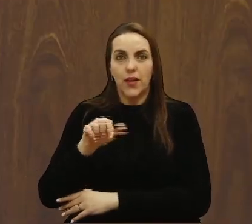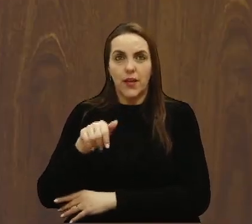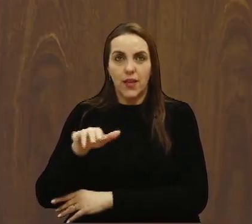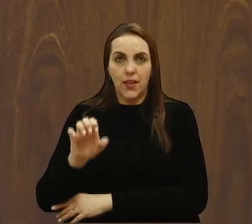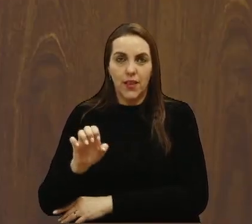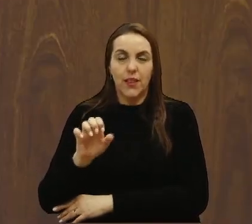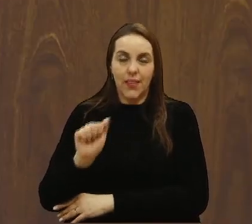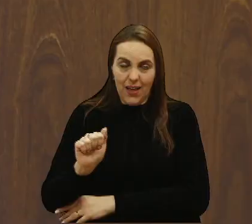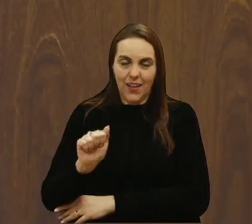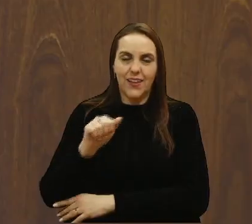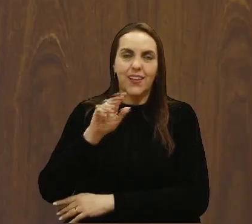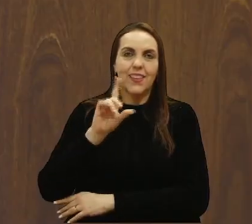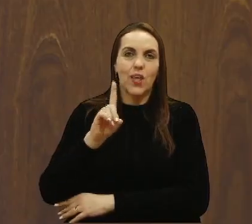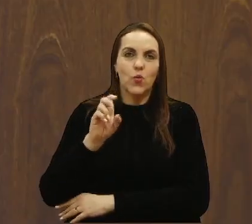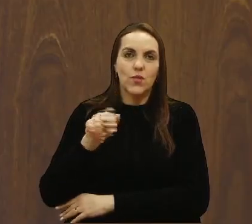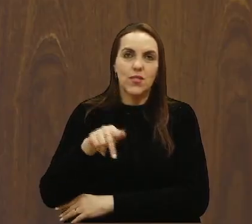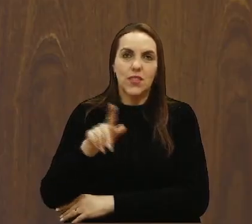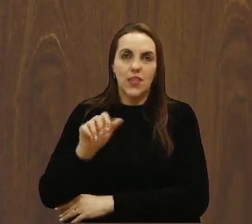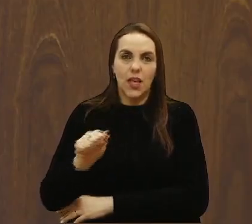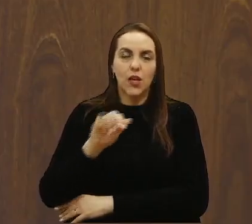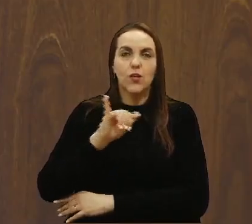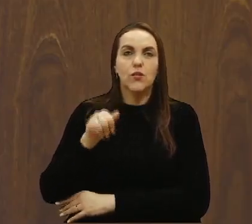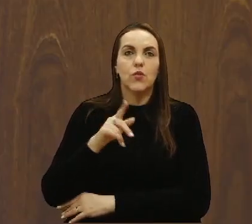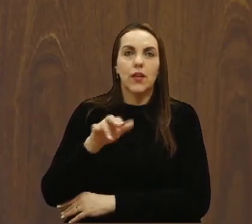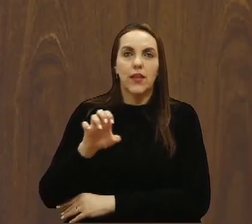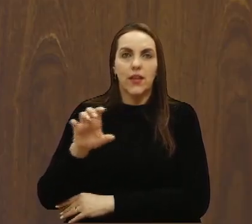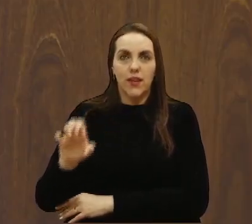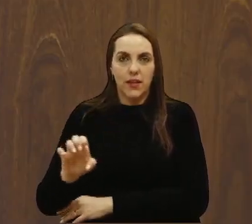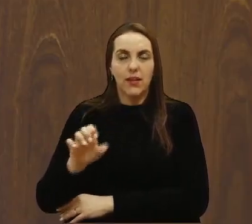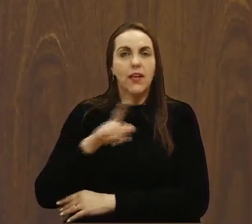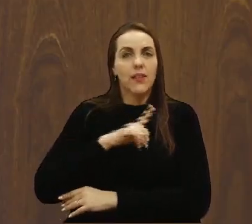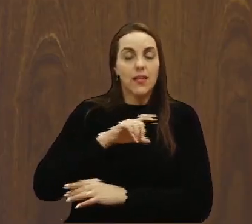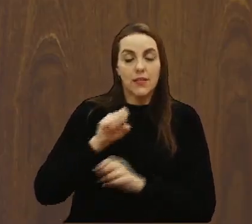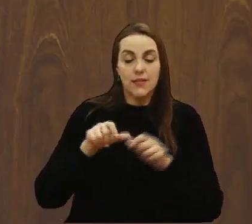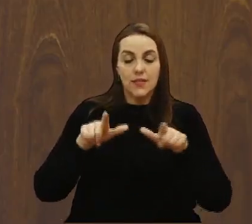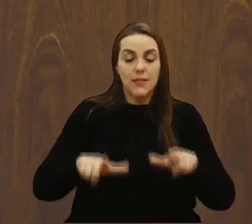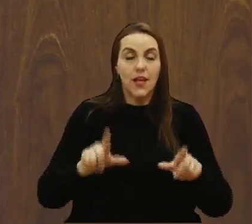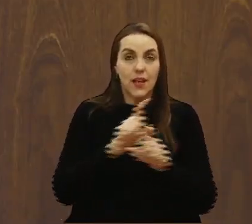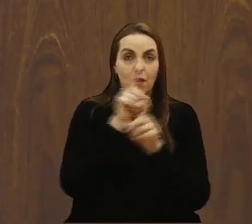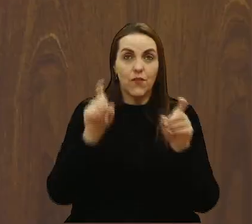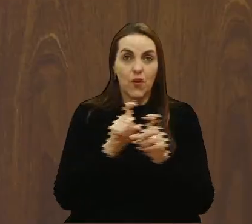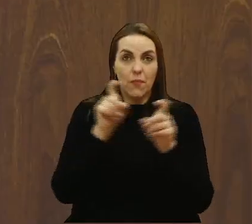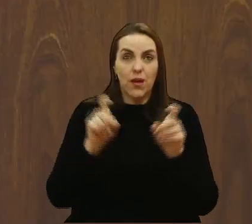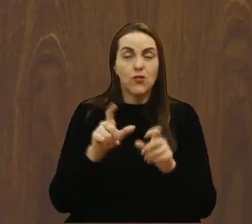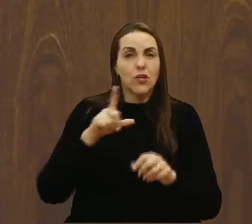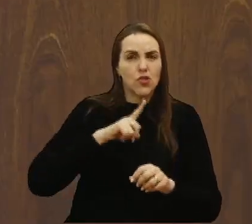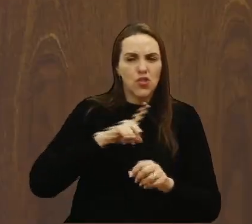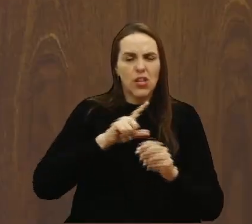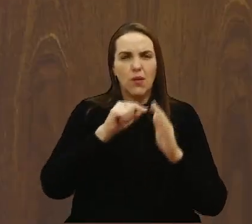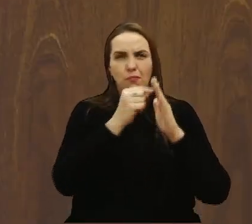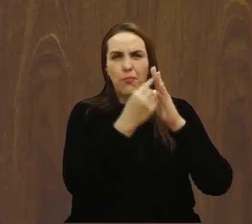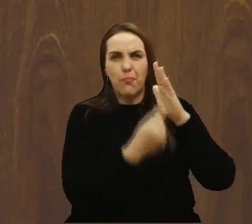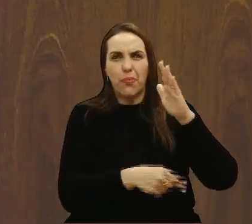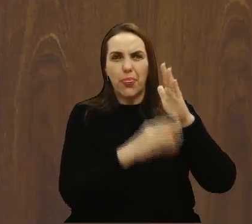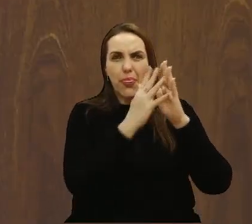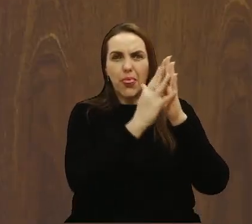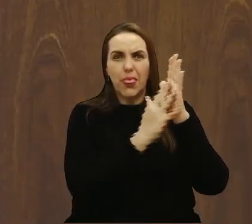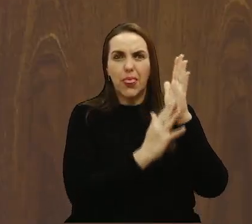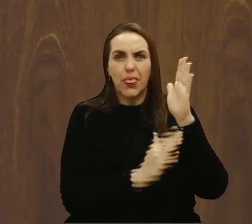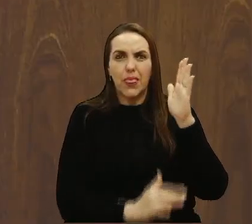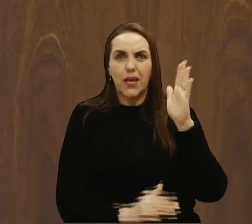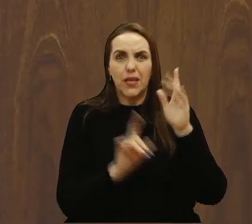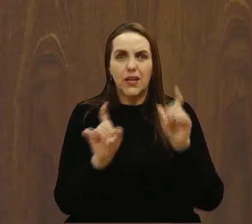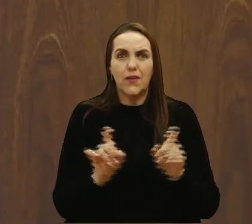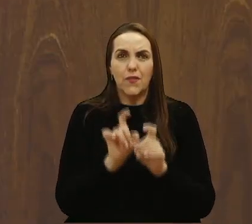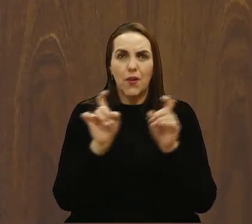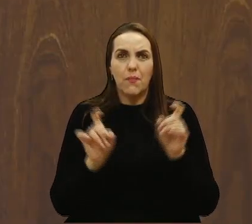A gente viu dentro da sala de informática que havia uma grande Declaração de líder, infiltração, presidente. um espaço Segue em fundamental.